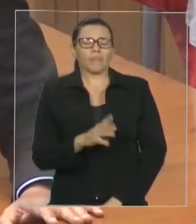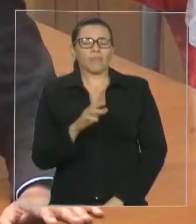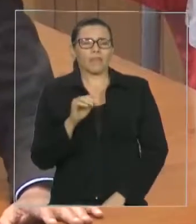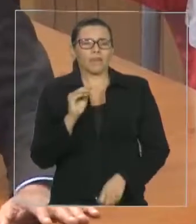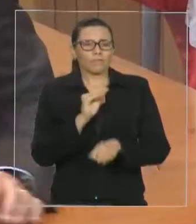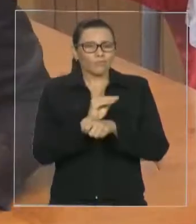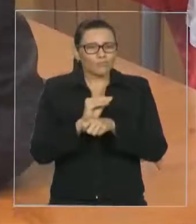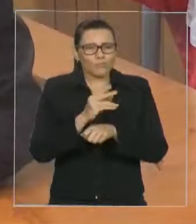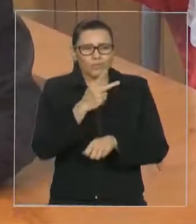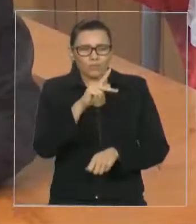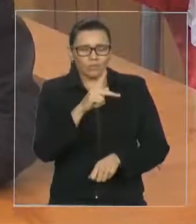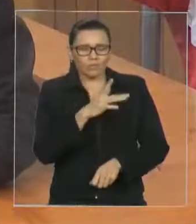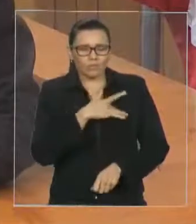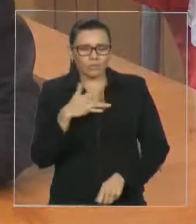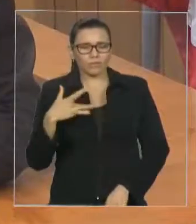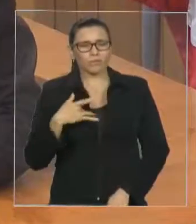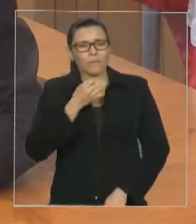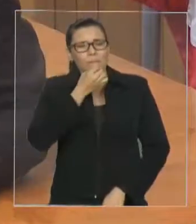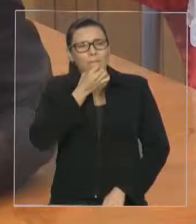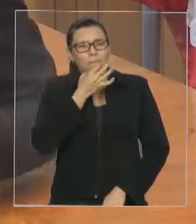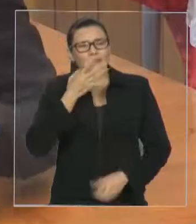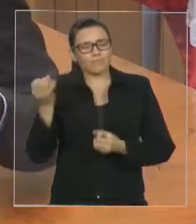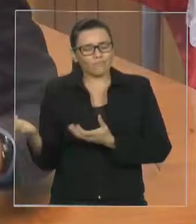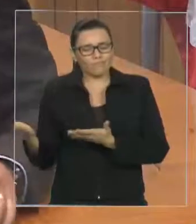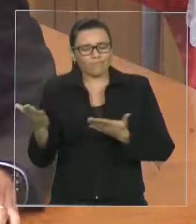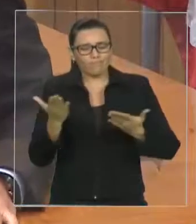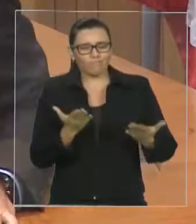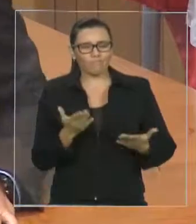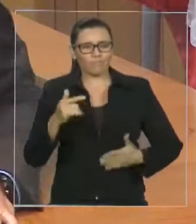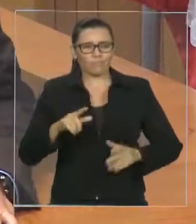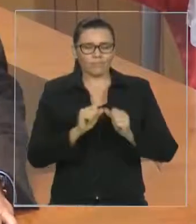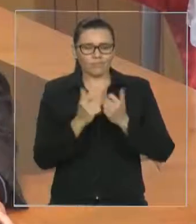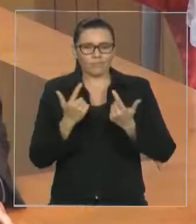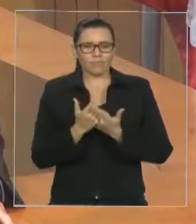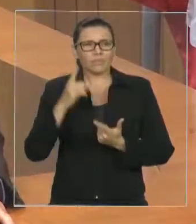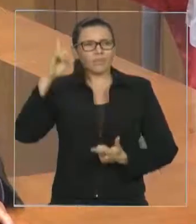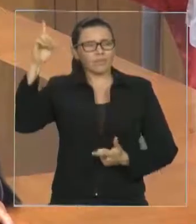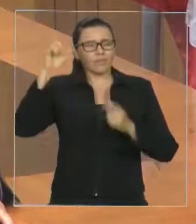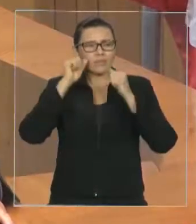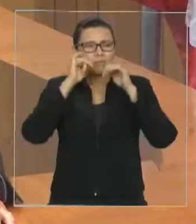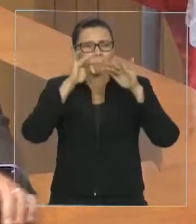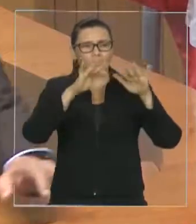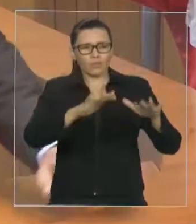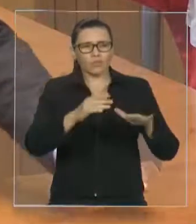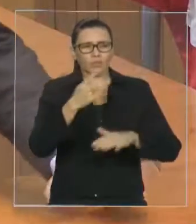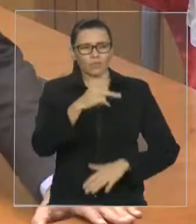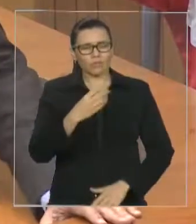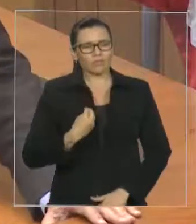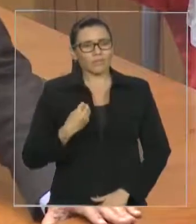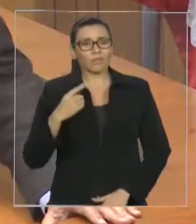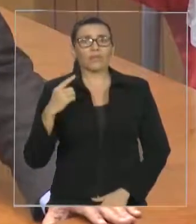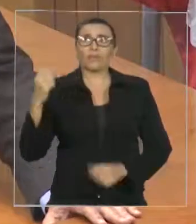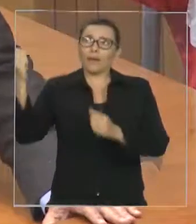casa, senhor presidente, e Deus continue a lhe abençoar e abençoar todos nós.